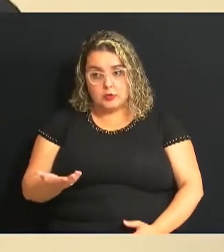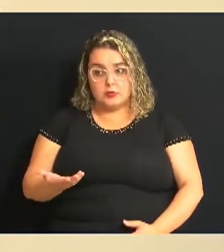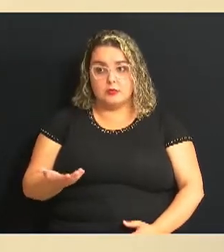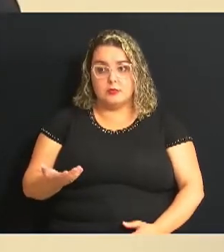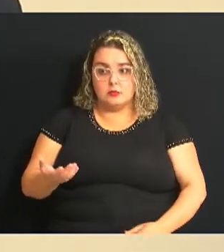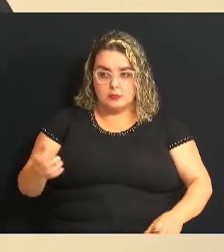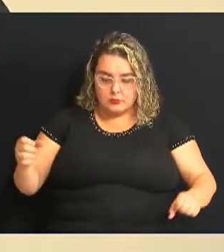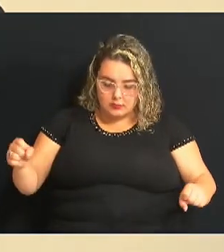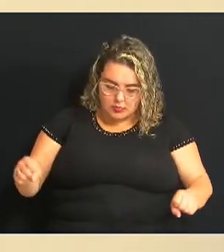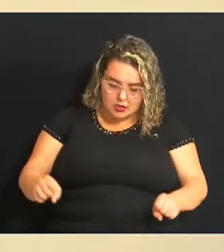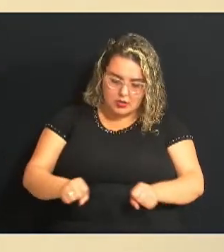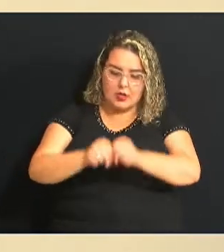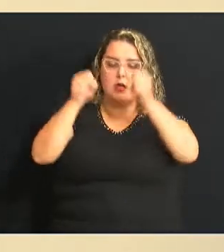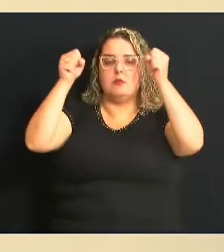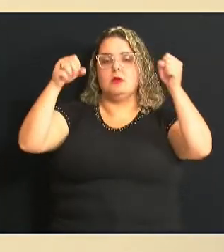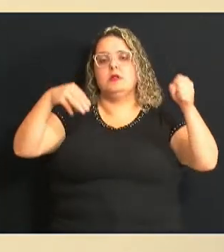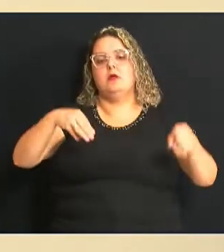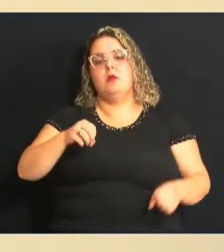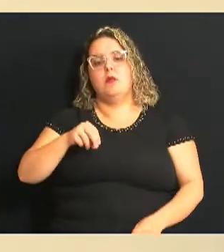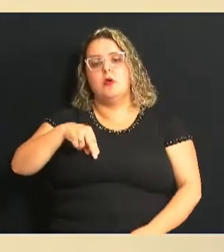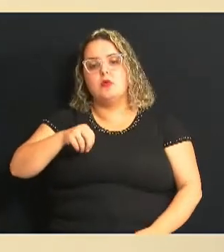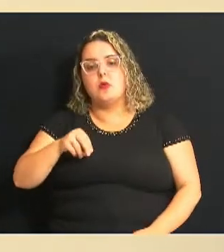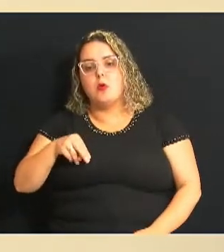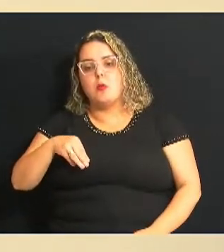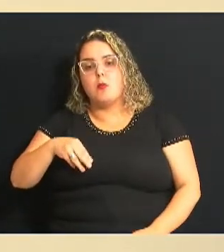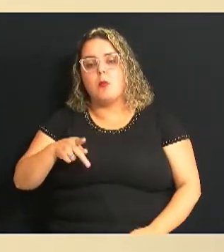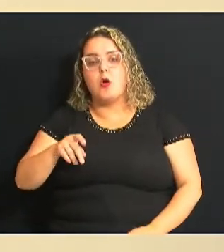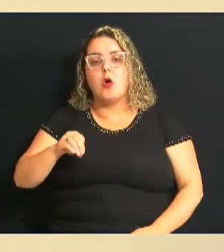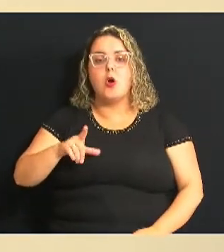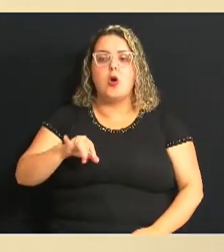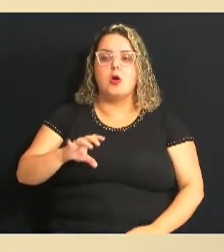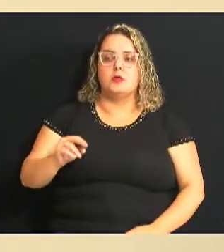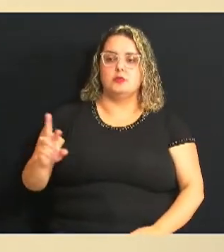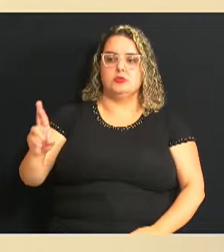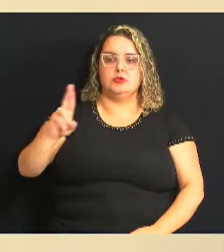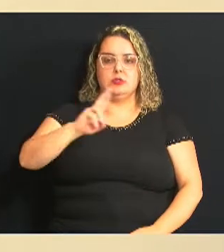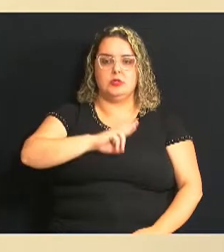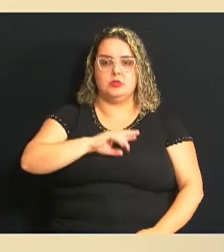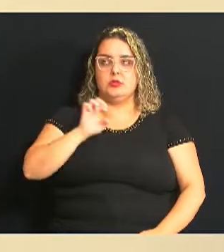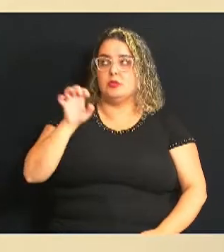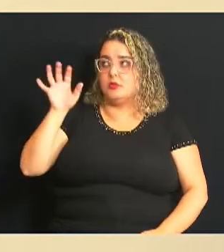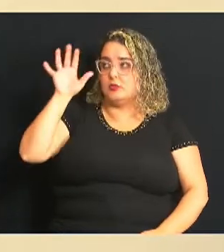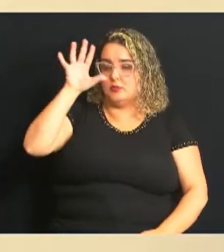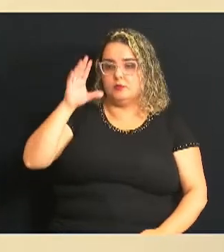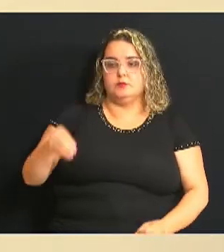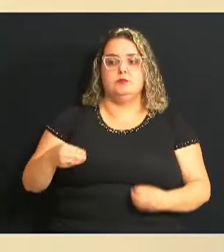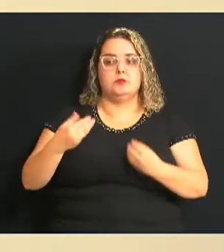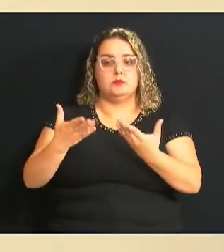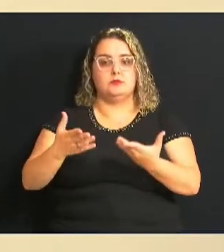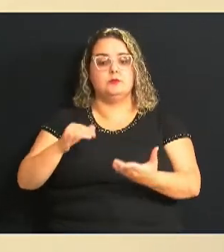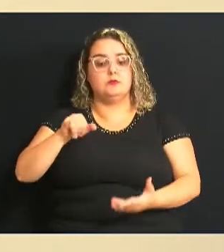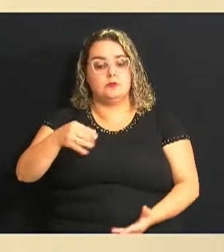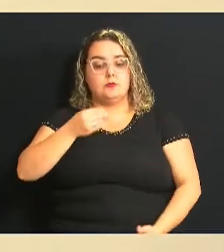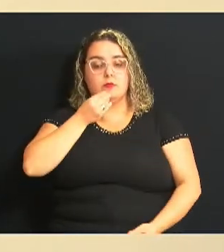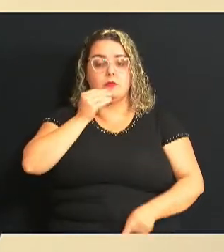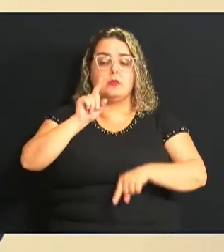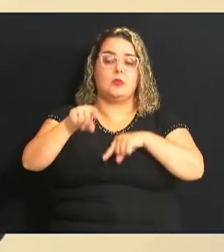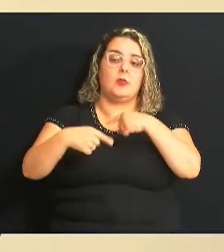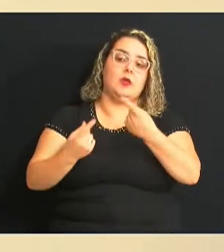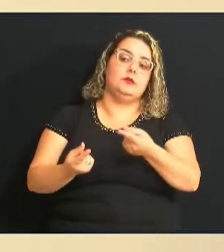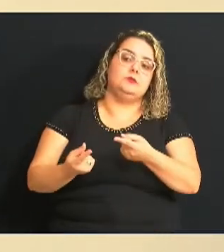o monopólio da religiosidade europeia, dando oportunidade para as outras